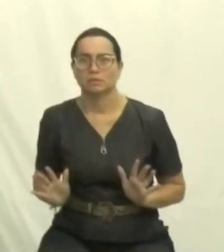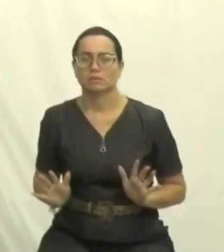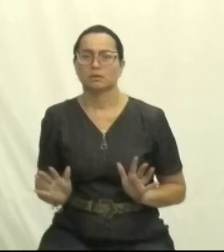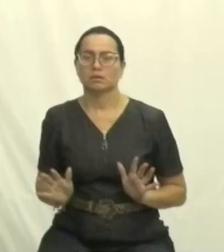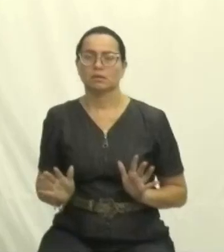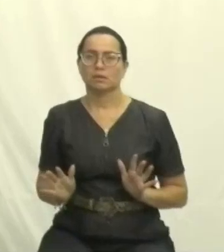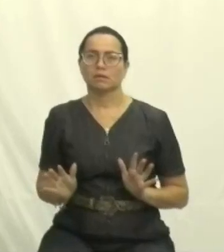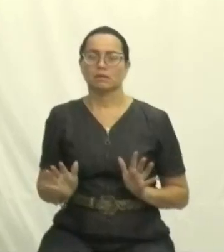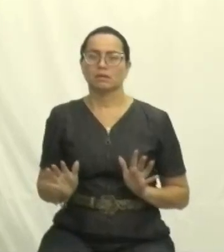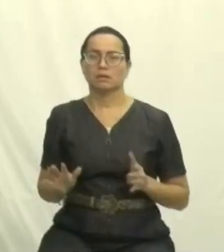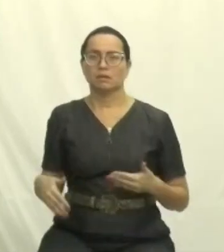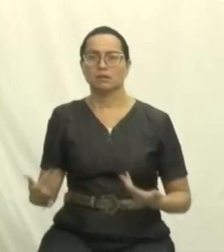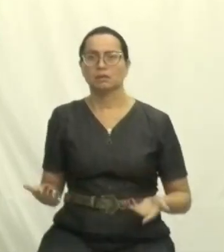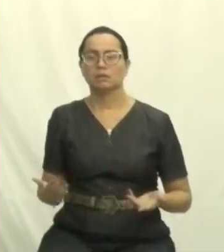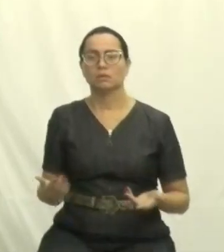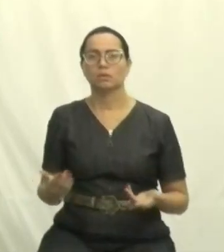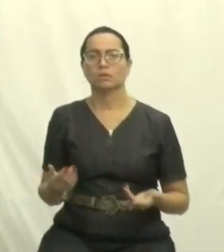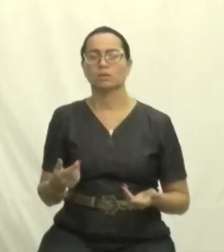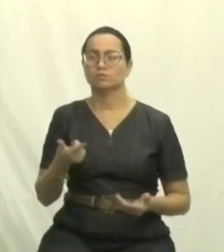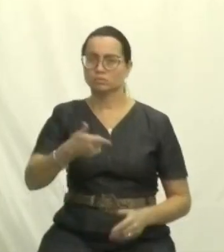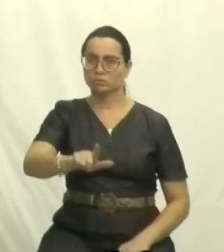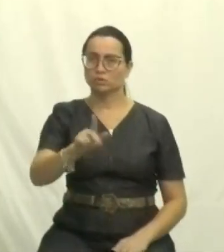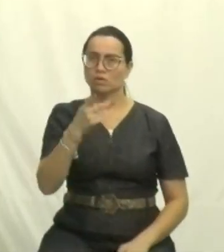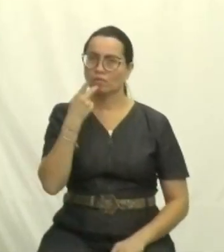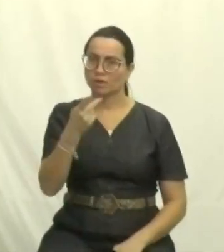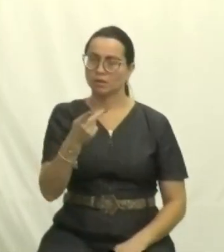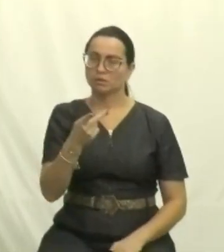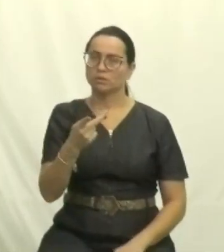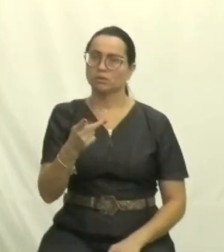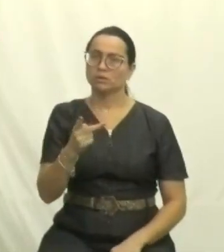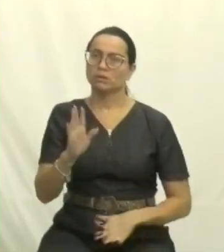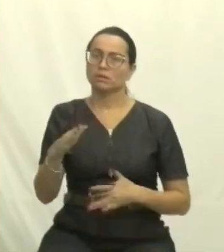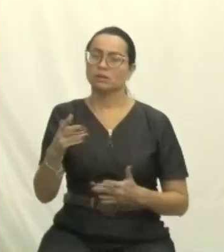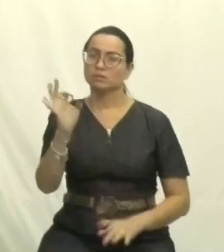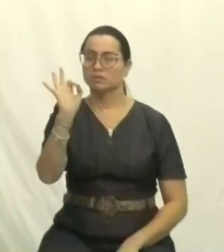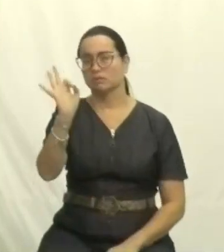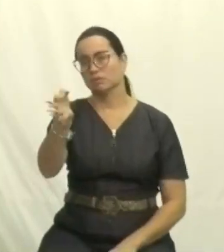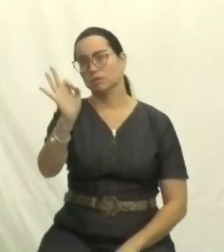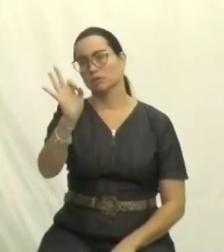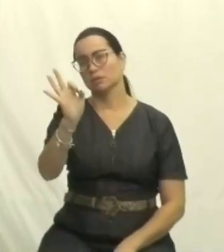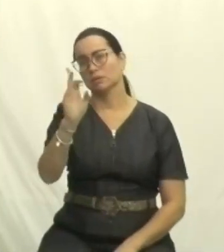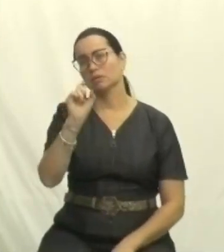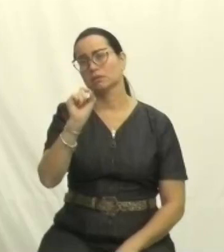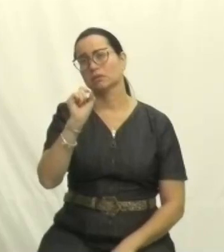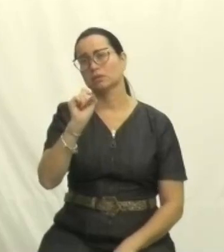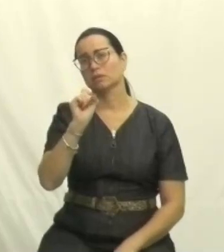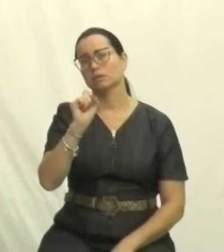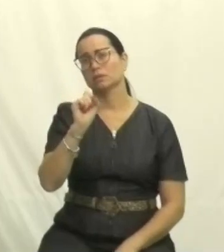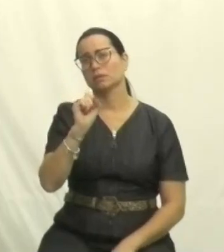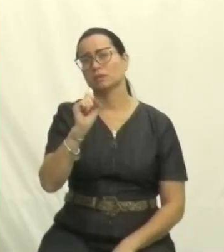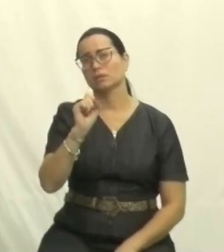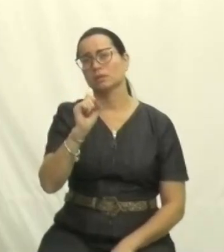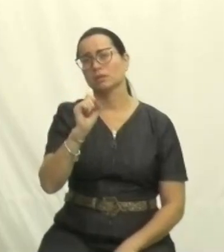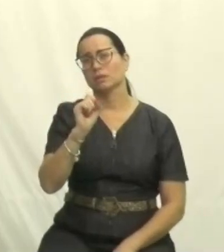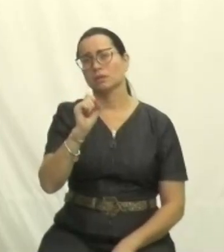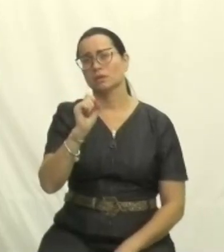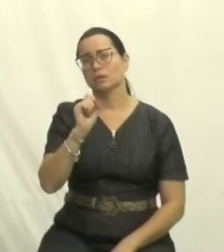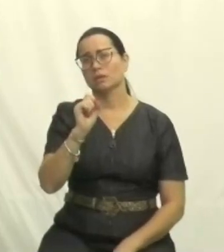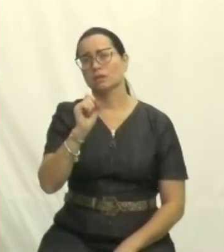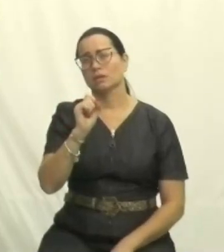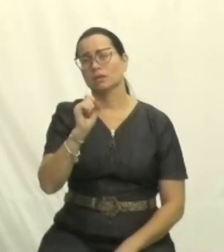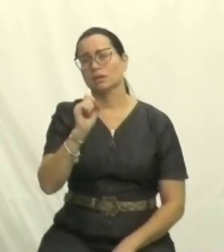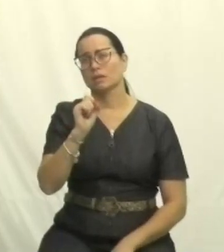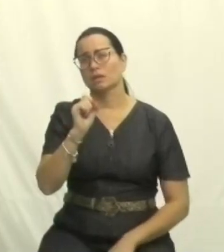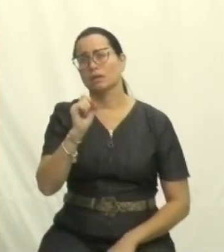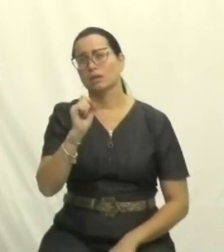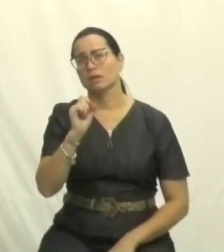é temeroso. Mas, repito, eu tenho certeza, vereador Zário, e o cidadão cruzeirense pode ter certeza que o governo não tem nada